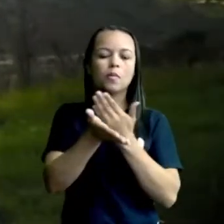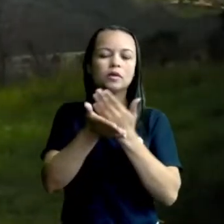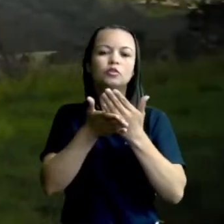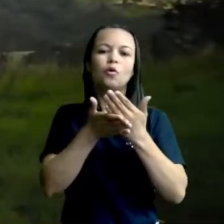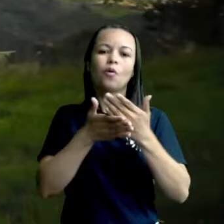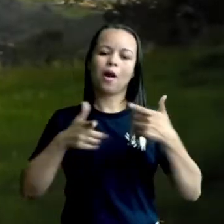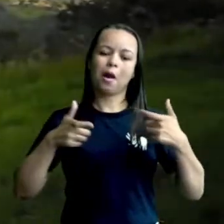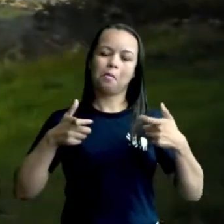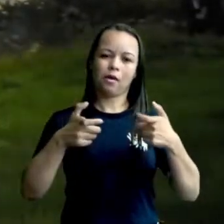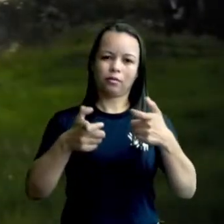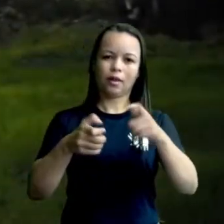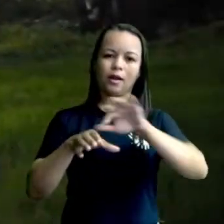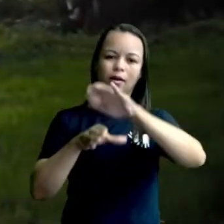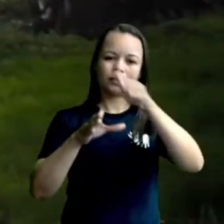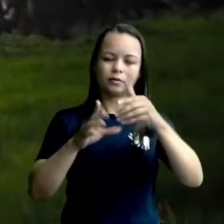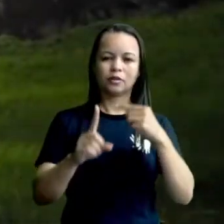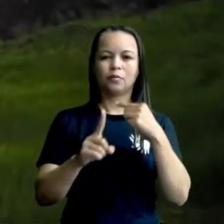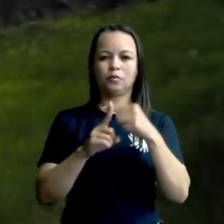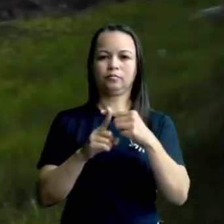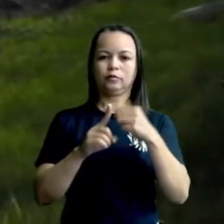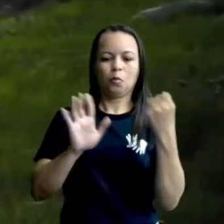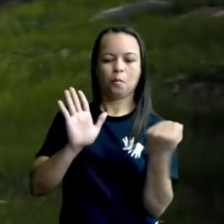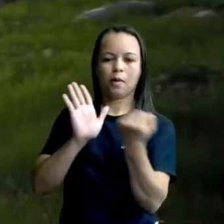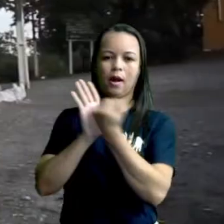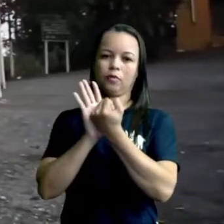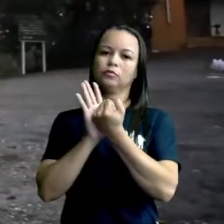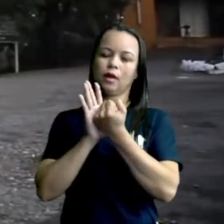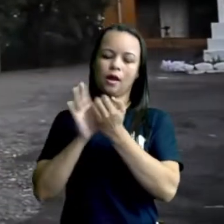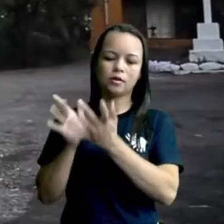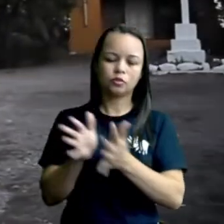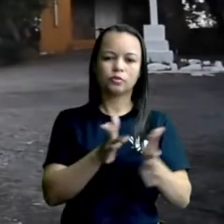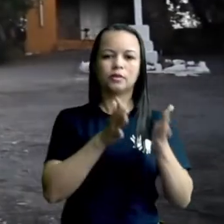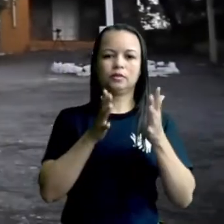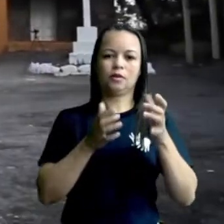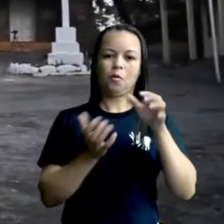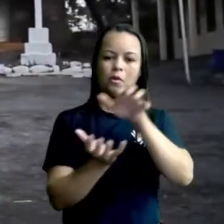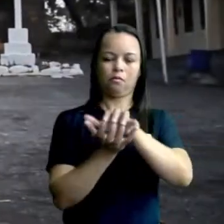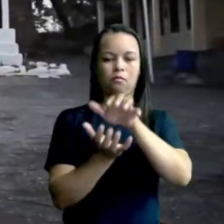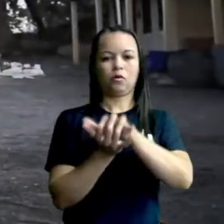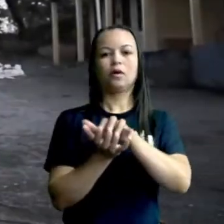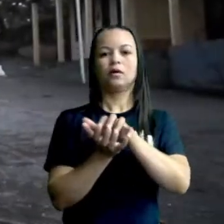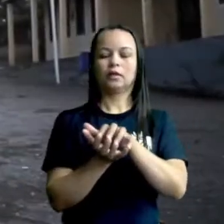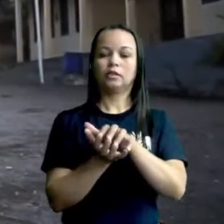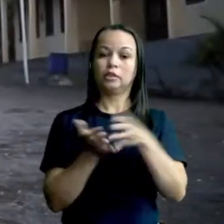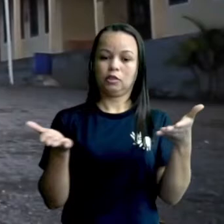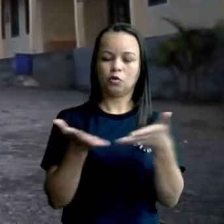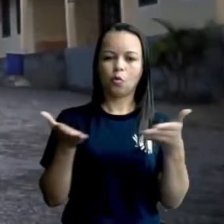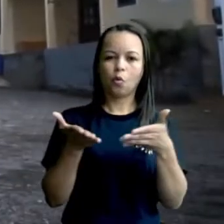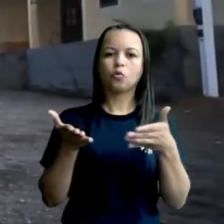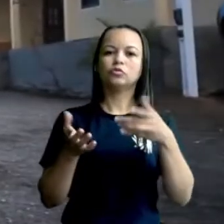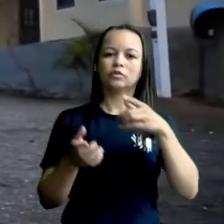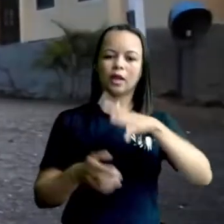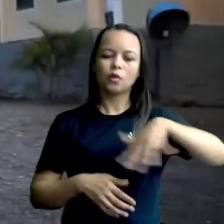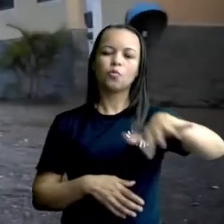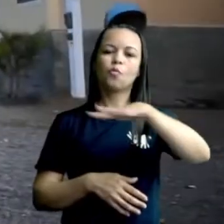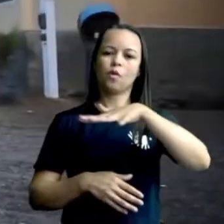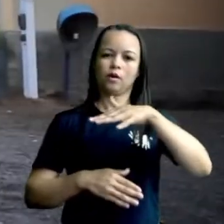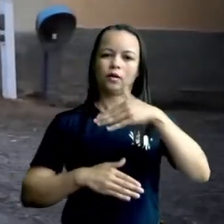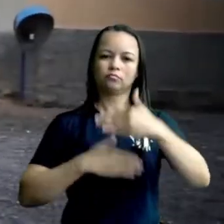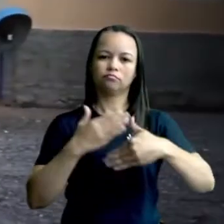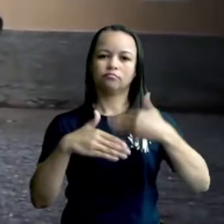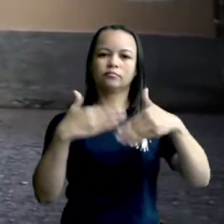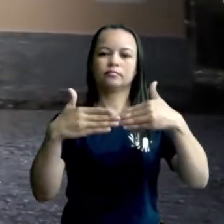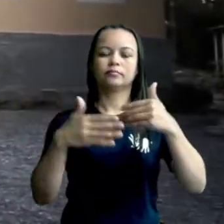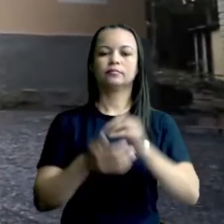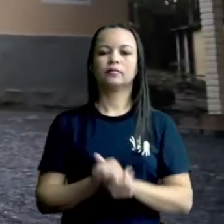das Tabocas, um marco na insurreição pernambucana e do que hoje se tornou uma nação.